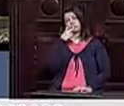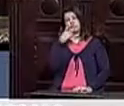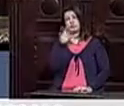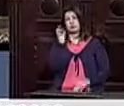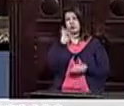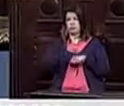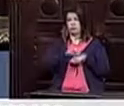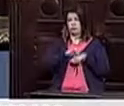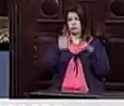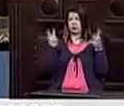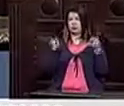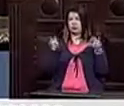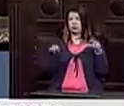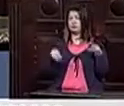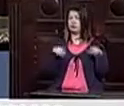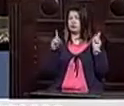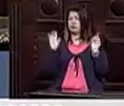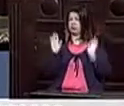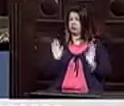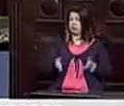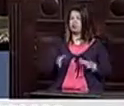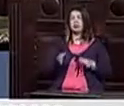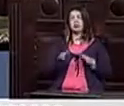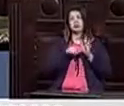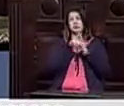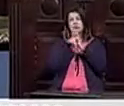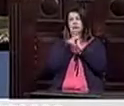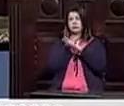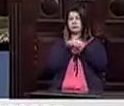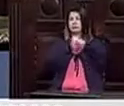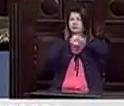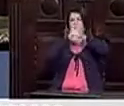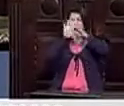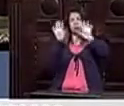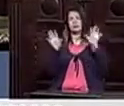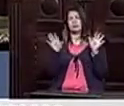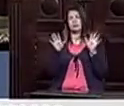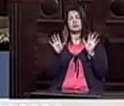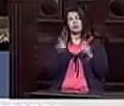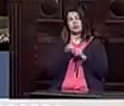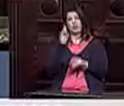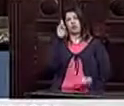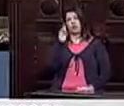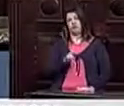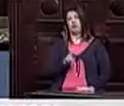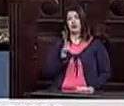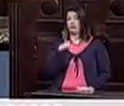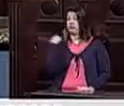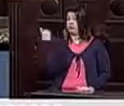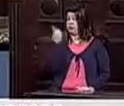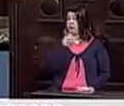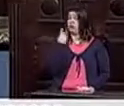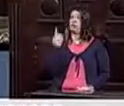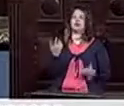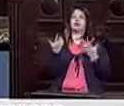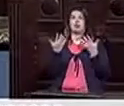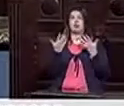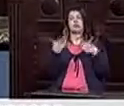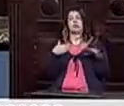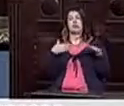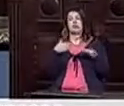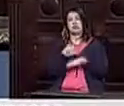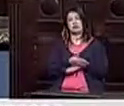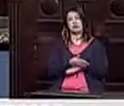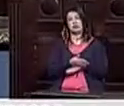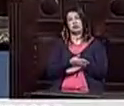essa questão e têm buscado a transparência e um direito de que nós tenhamos acesso a